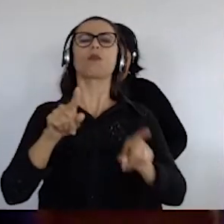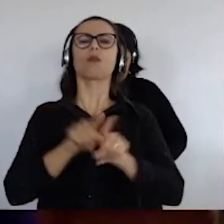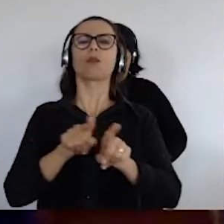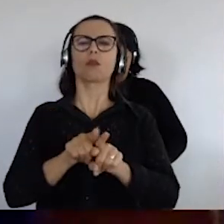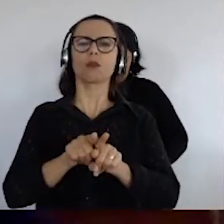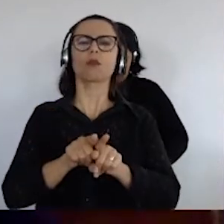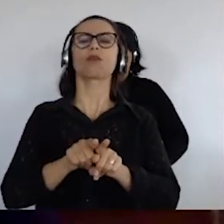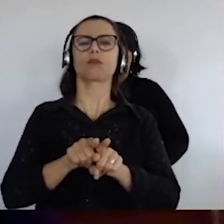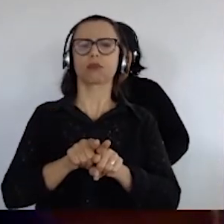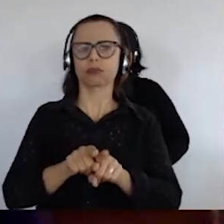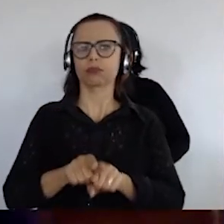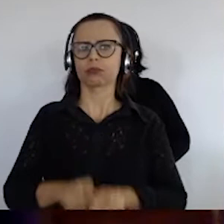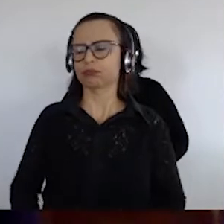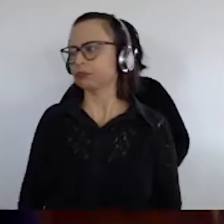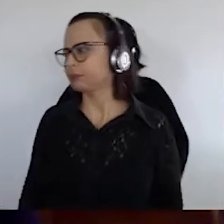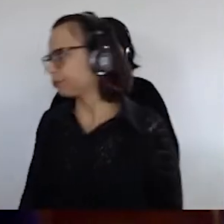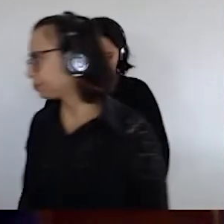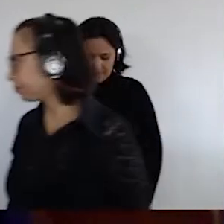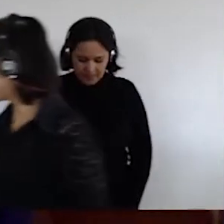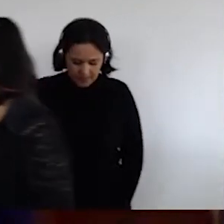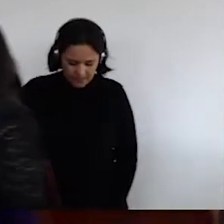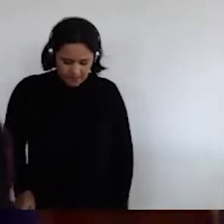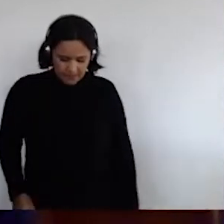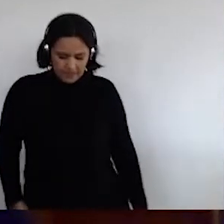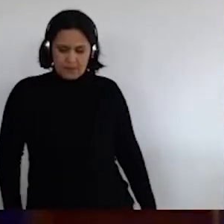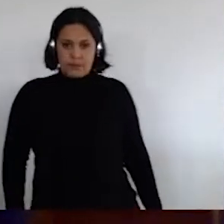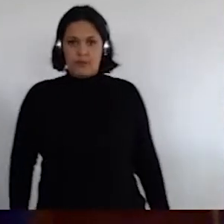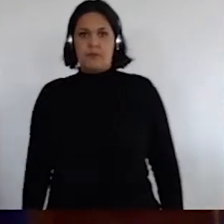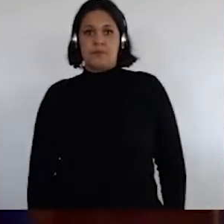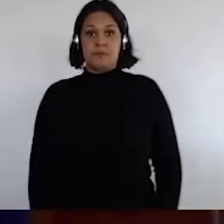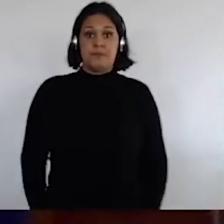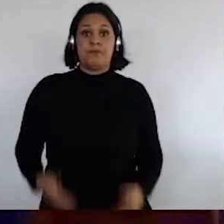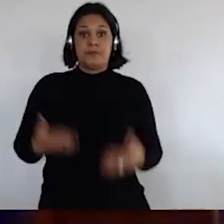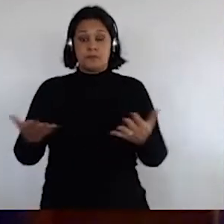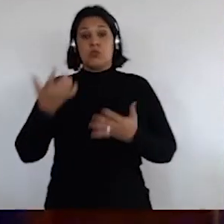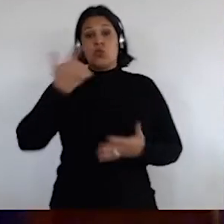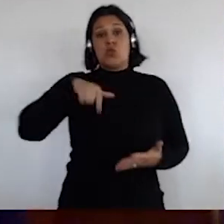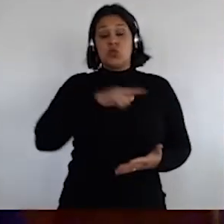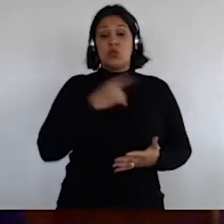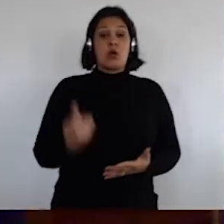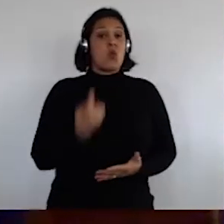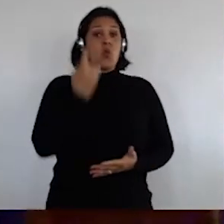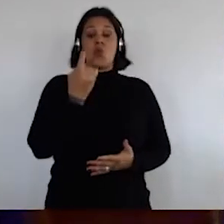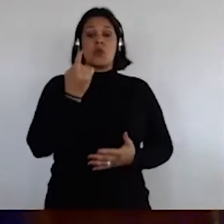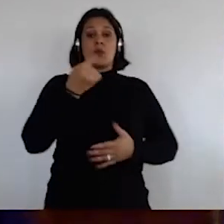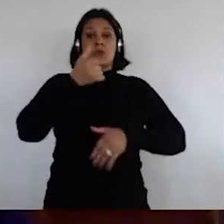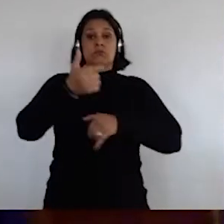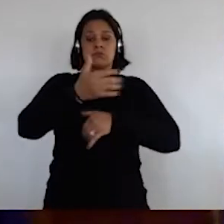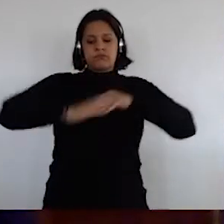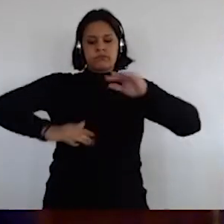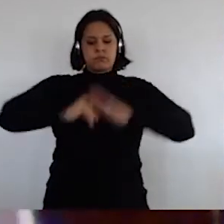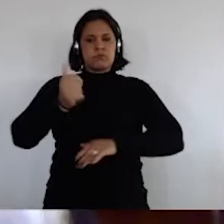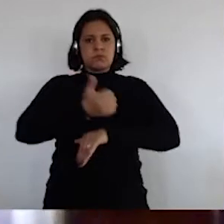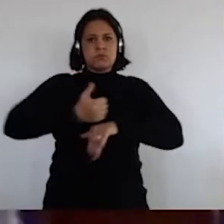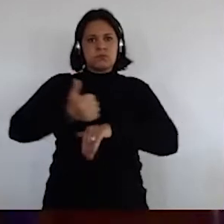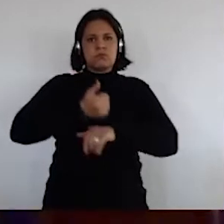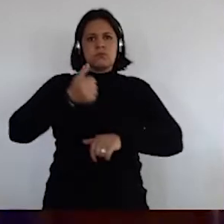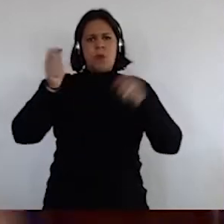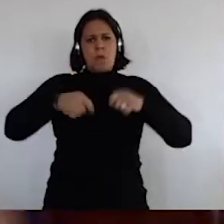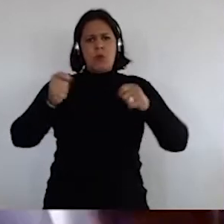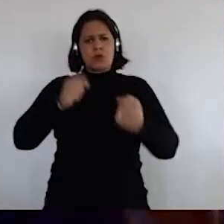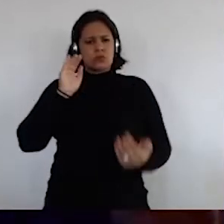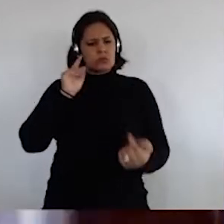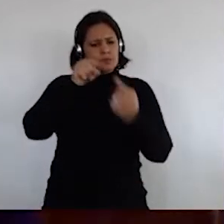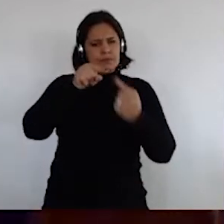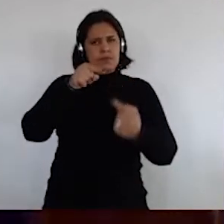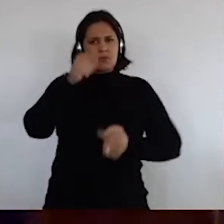no seu exercício profissional no dia a dia. Somos a única profissão que detém prerrogativas jurídicas para dizer